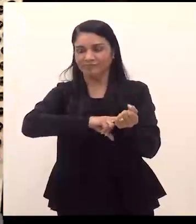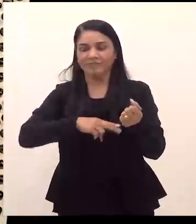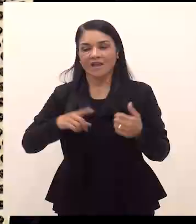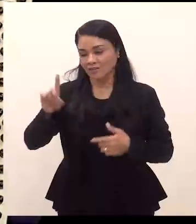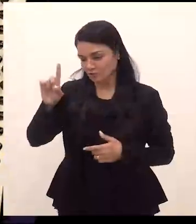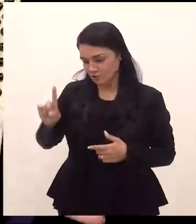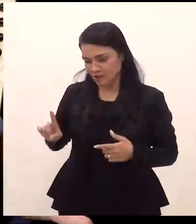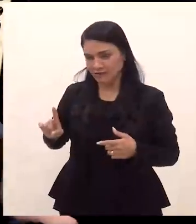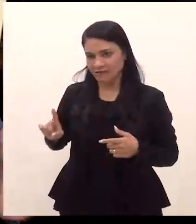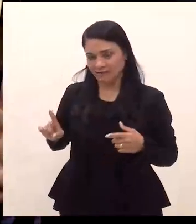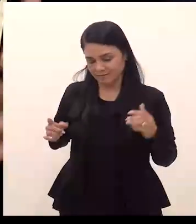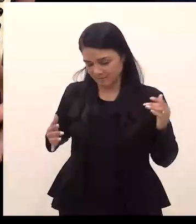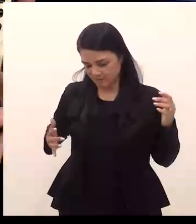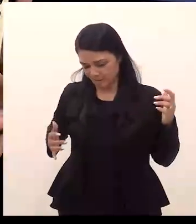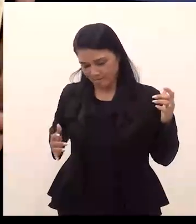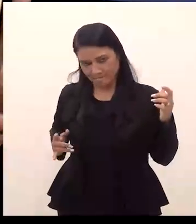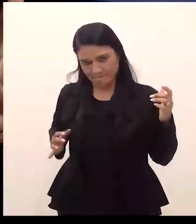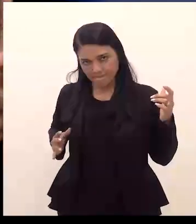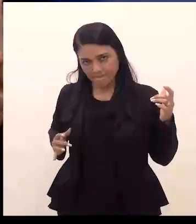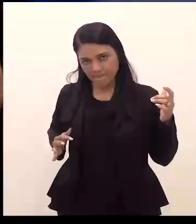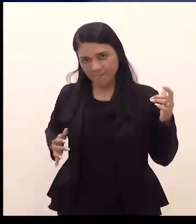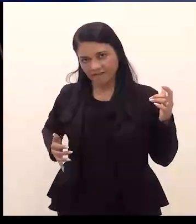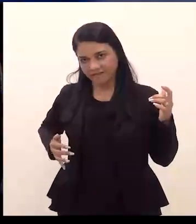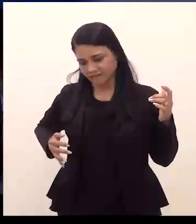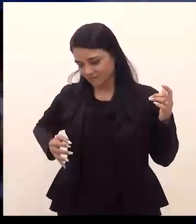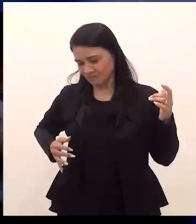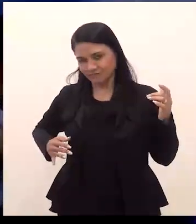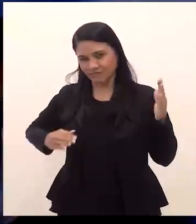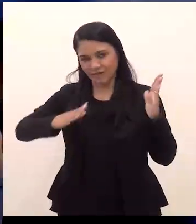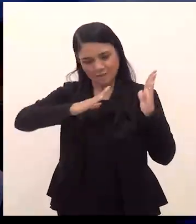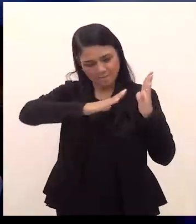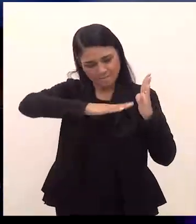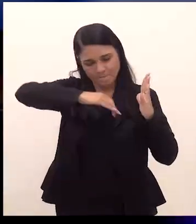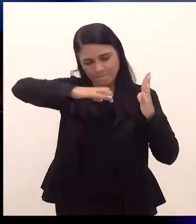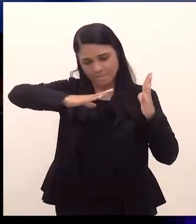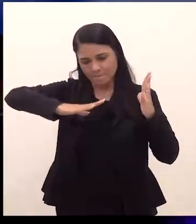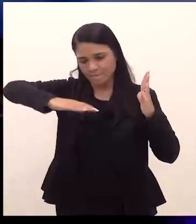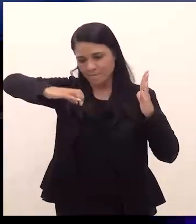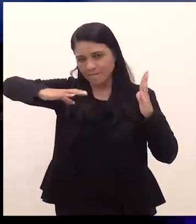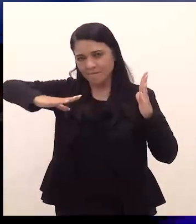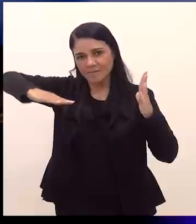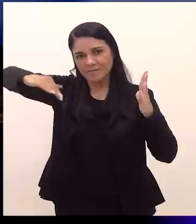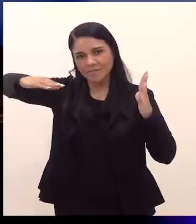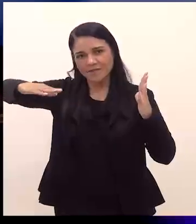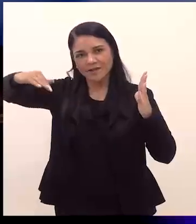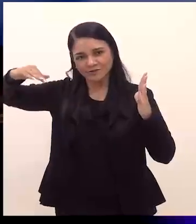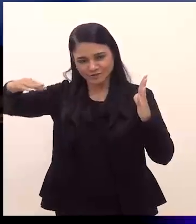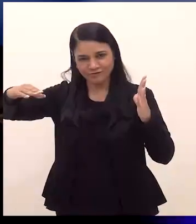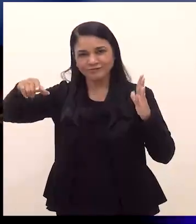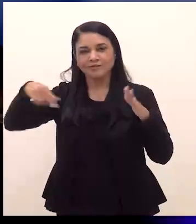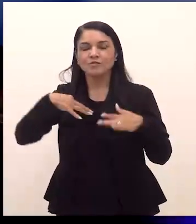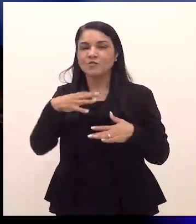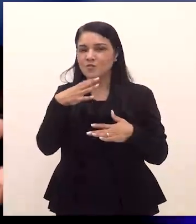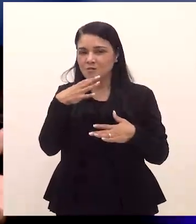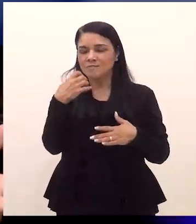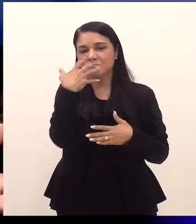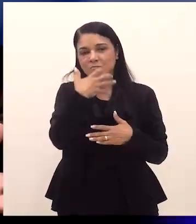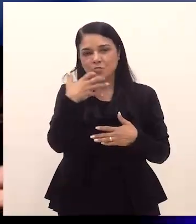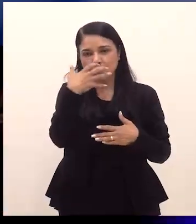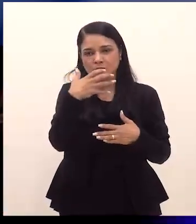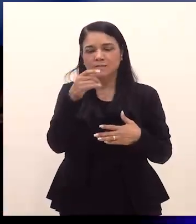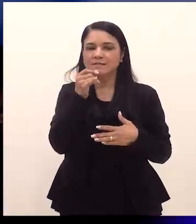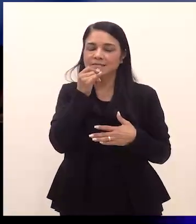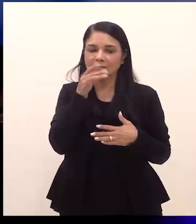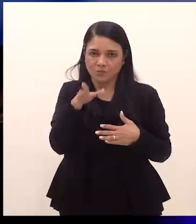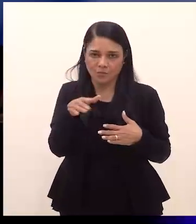E aqui na parte da mão direita, a gente faz as melodias, faz as notas que a gente reconhece